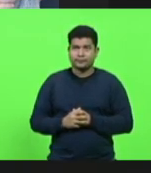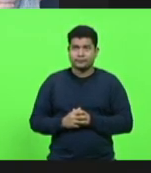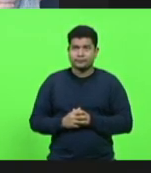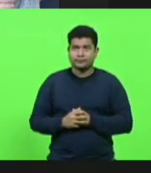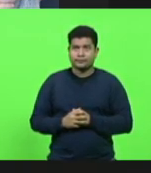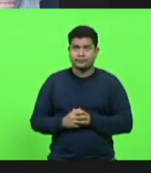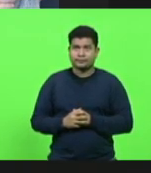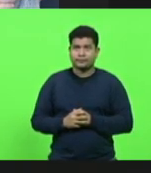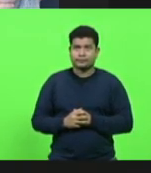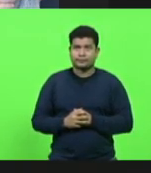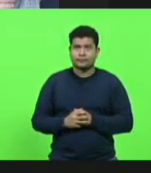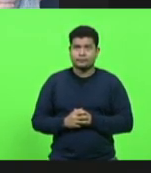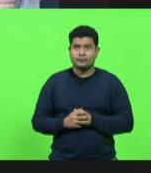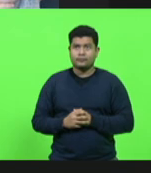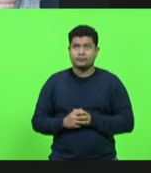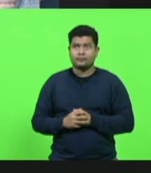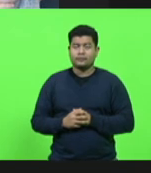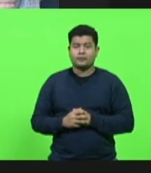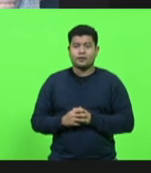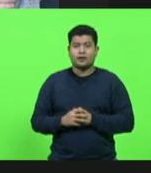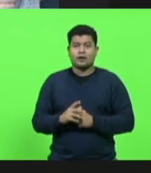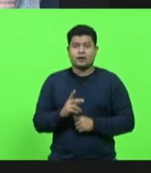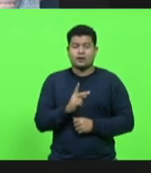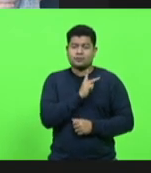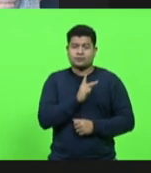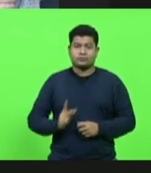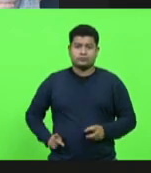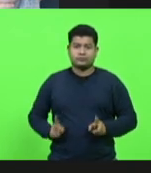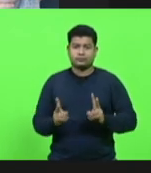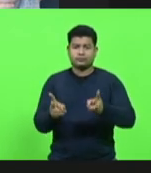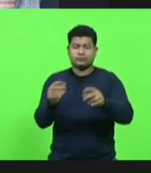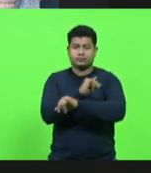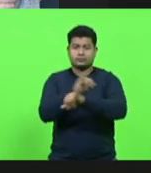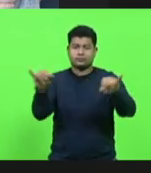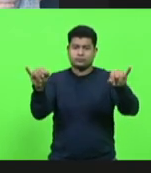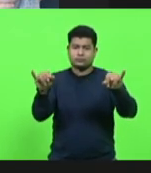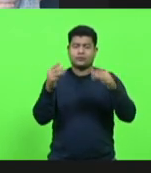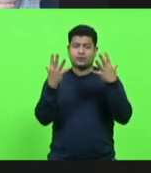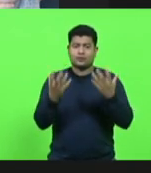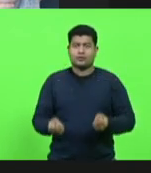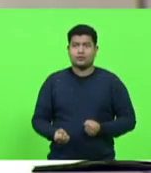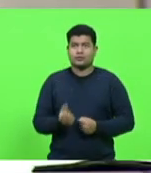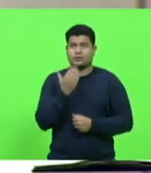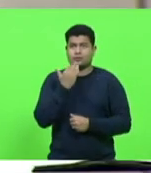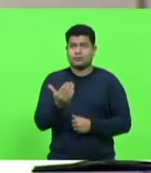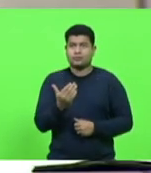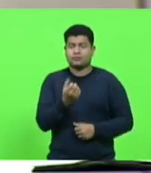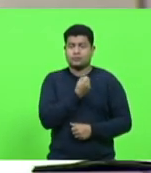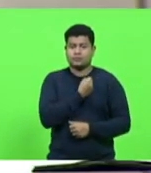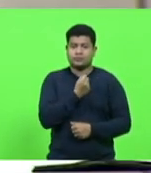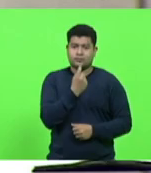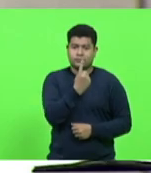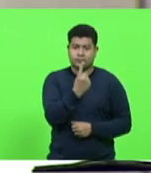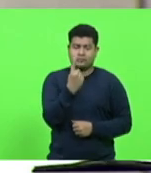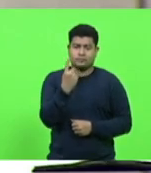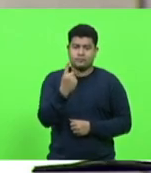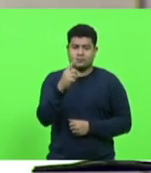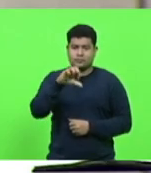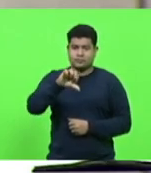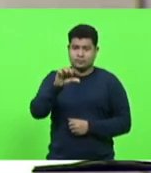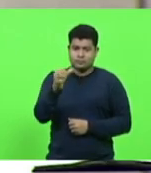Dando continuidade, essa presidência comunica que defere os seguintes requerimentos. Requerimento